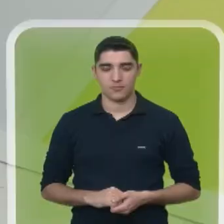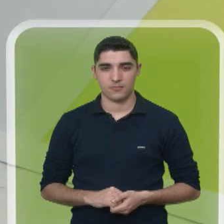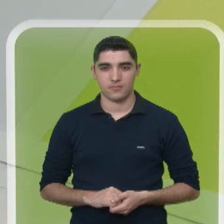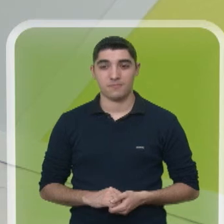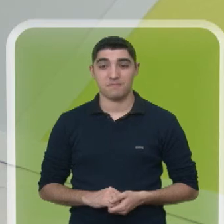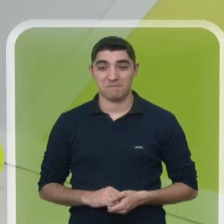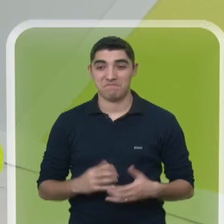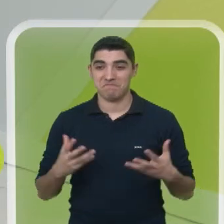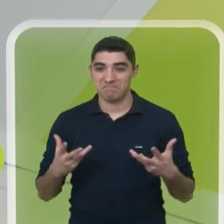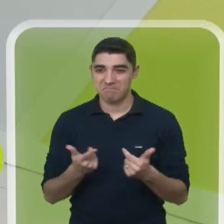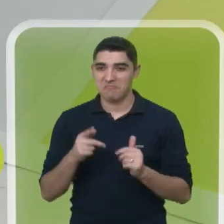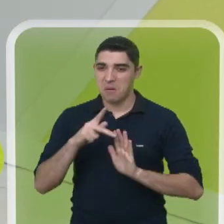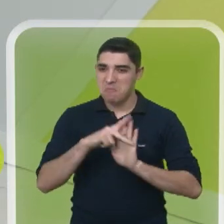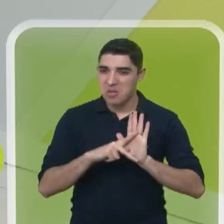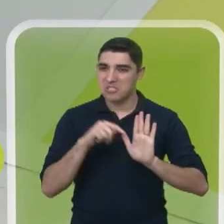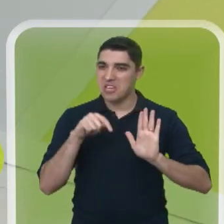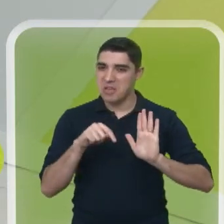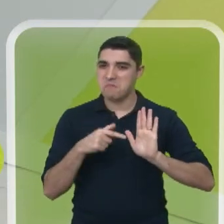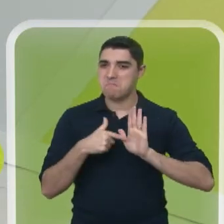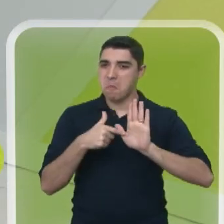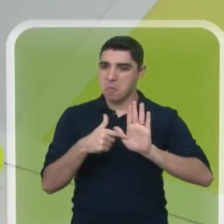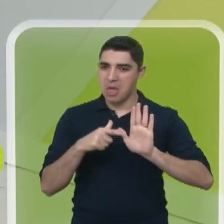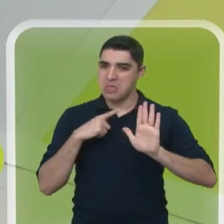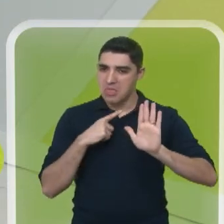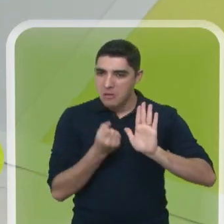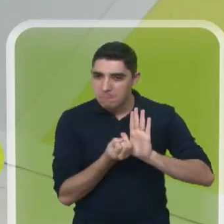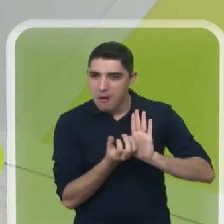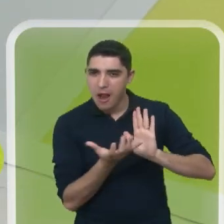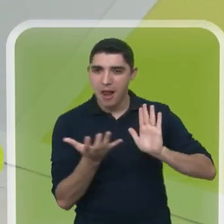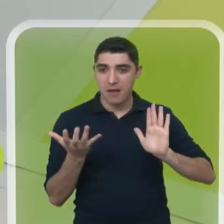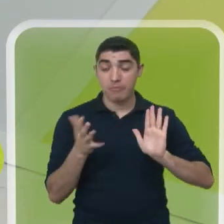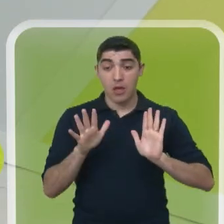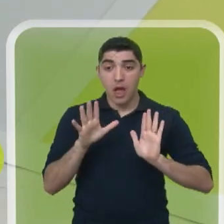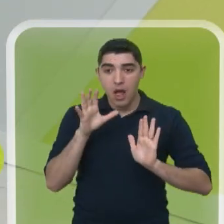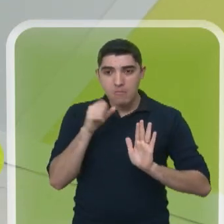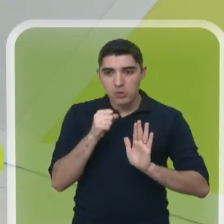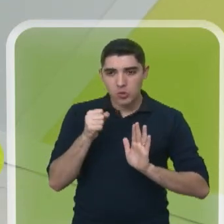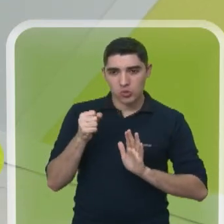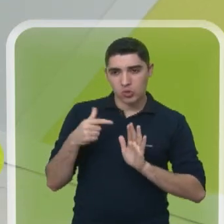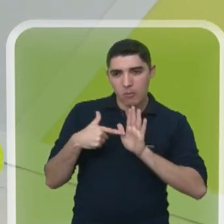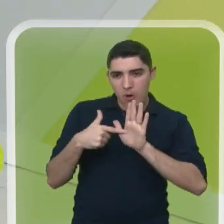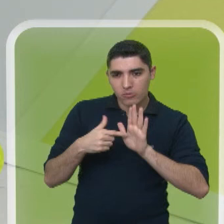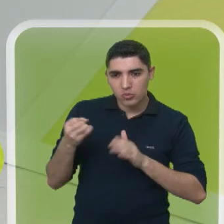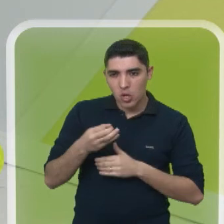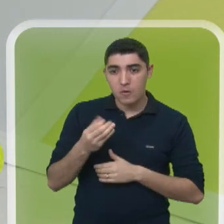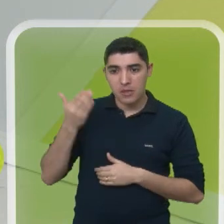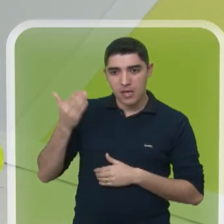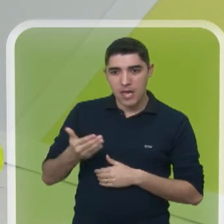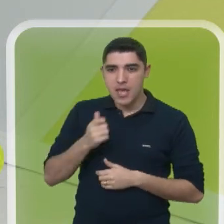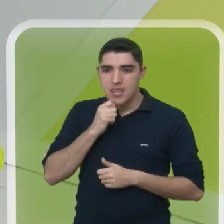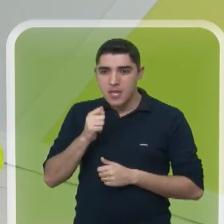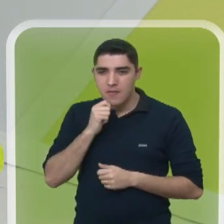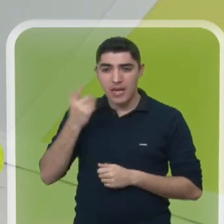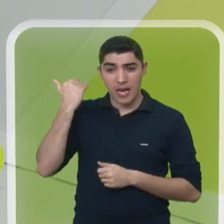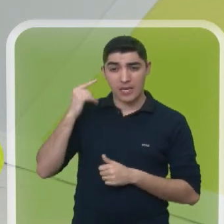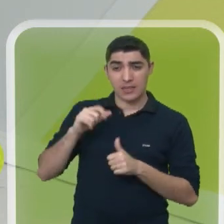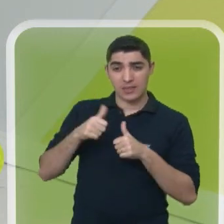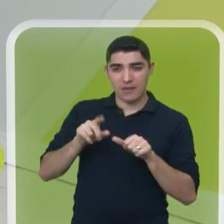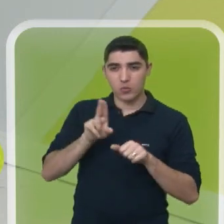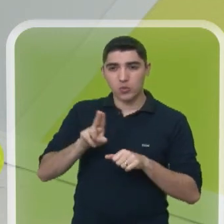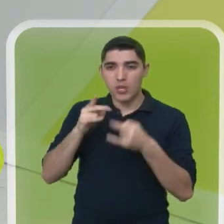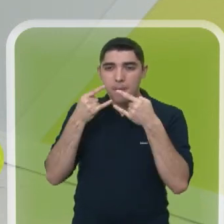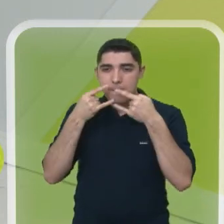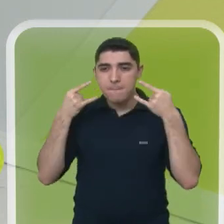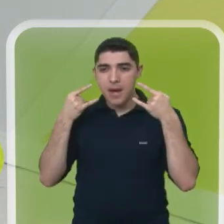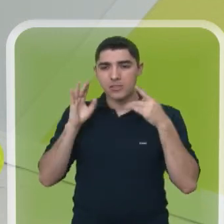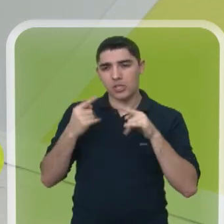Bacana a gente ver projeto como esse que dá frutos, né? E só fazer algumas atualizações. Você viu aí nessa matéria, o pessoal dando entrevista ainda com máscara. Foi gravada já um